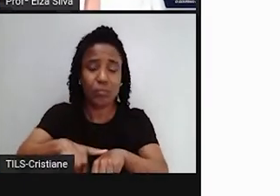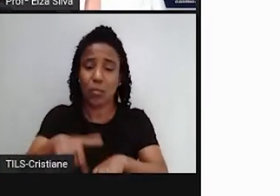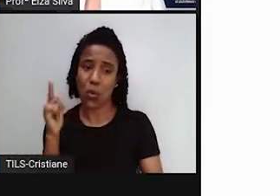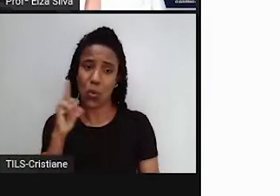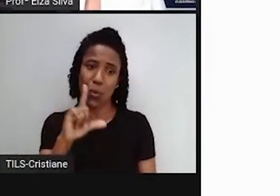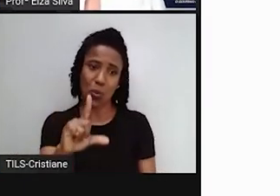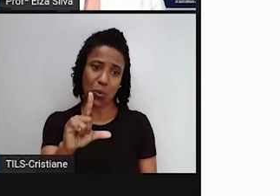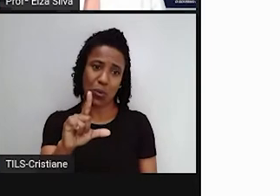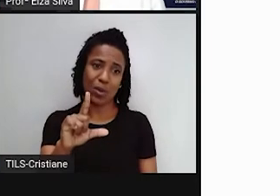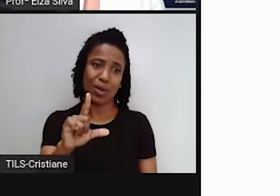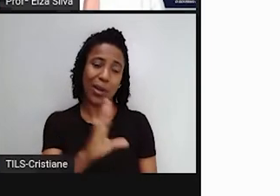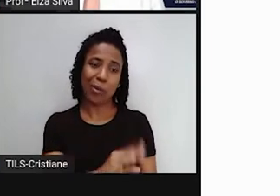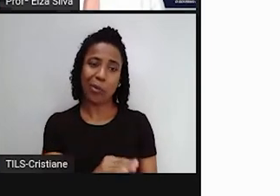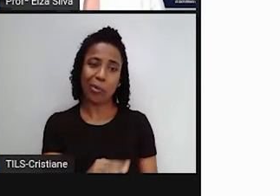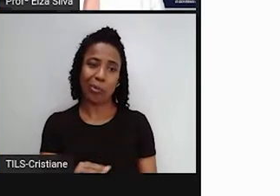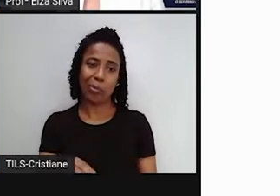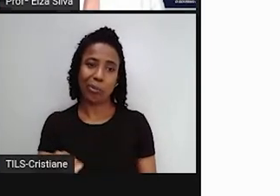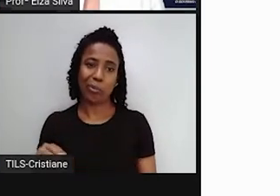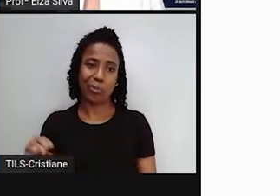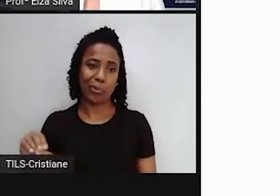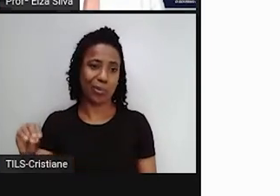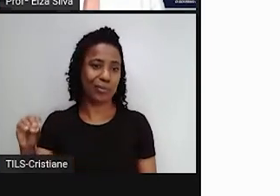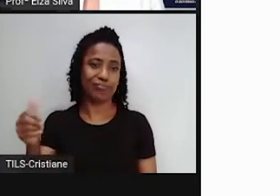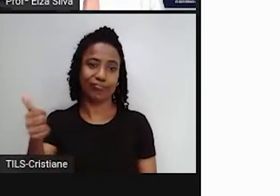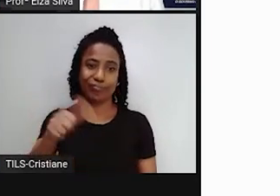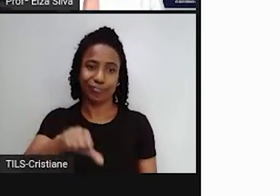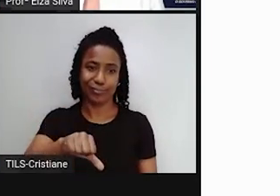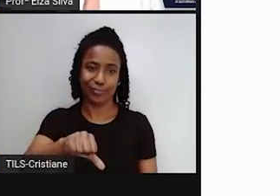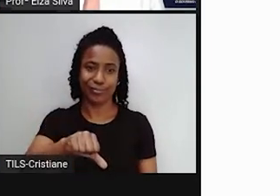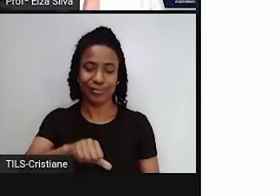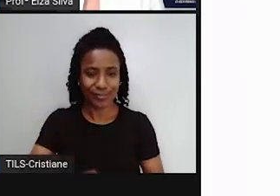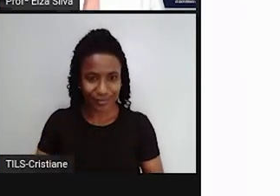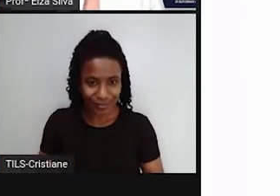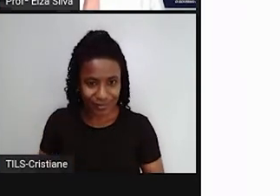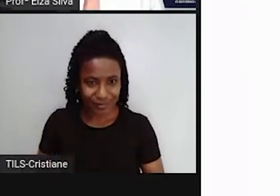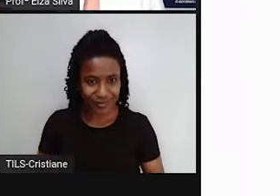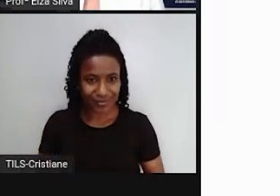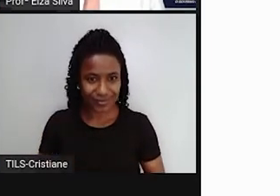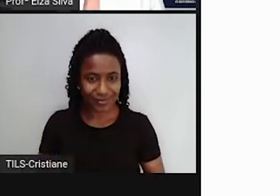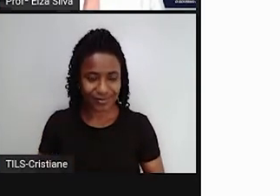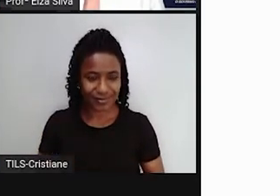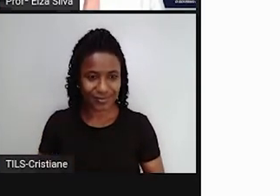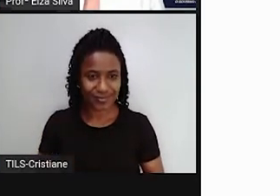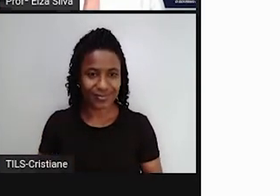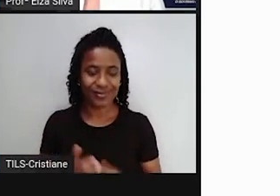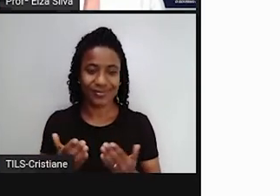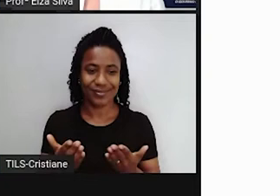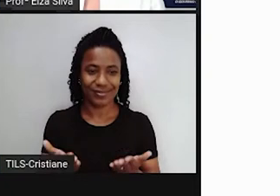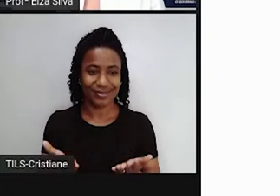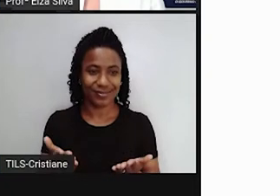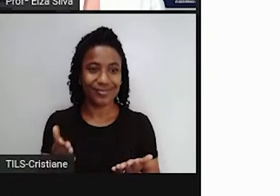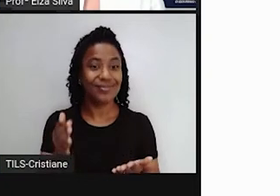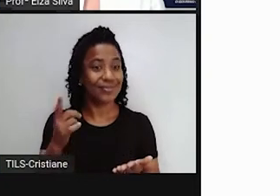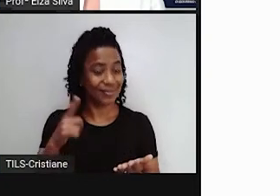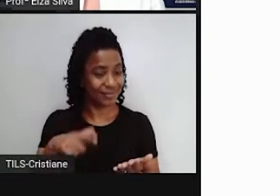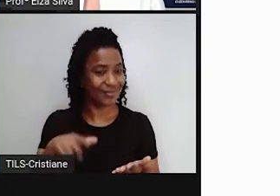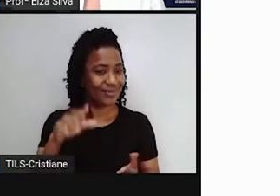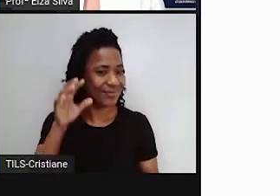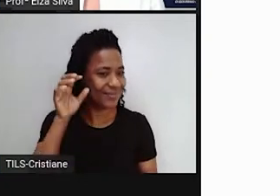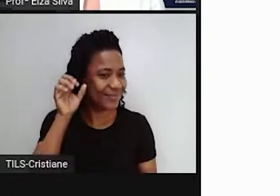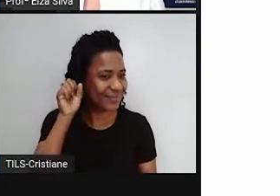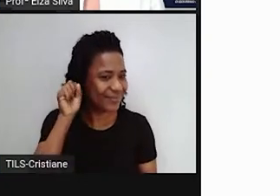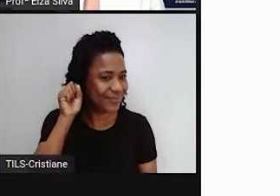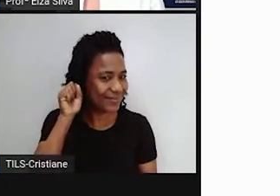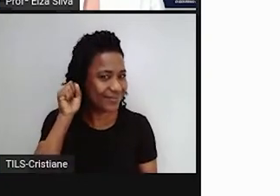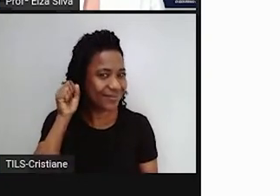go. Listen, please. Little by little, the birds build its nest. Little by